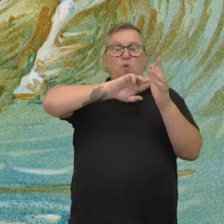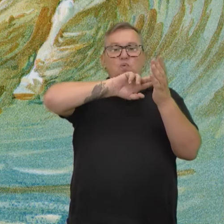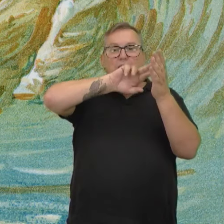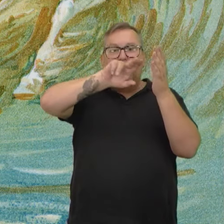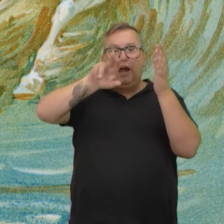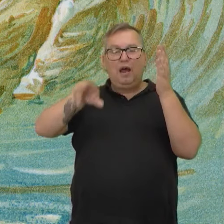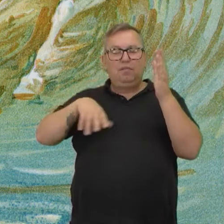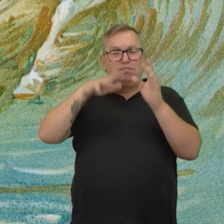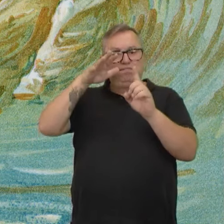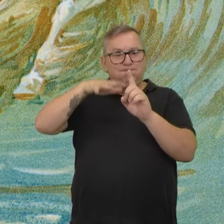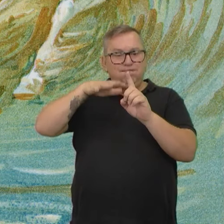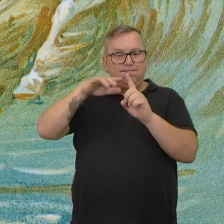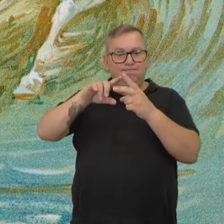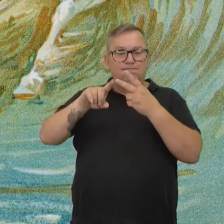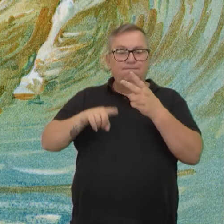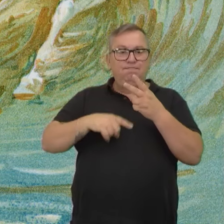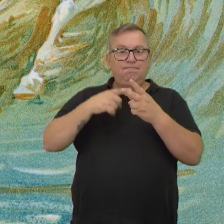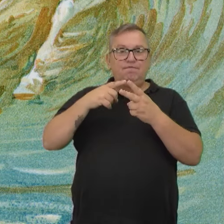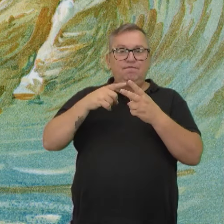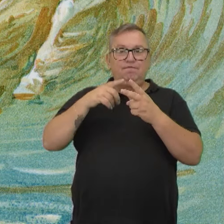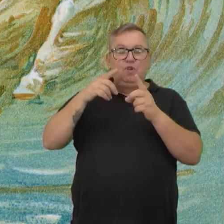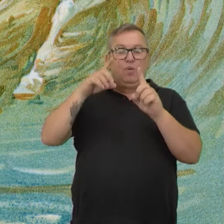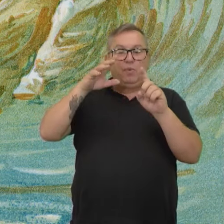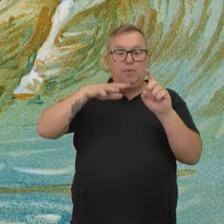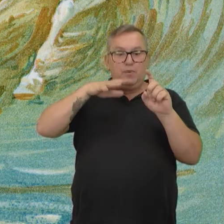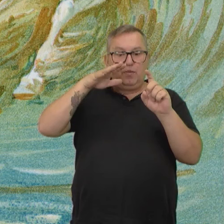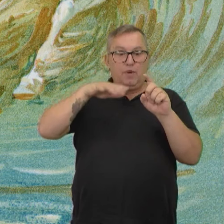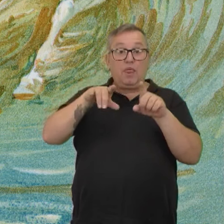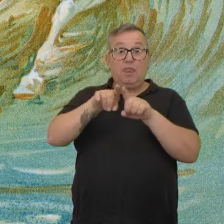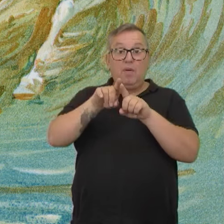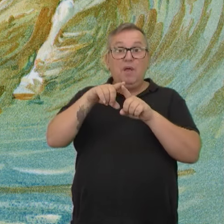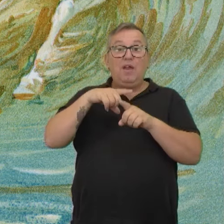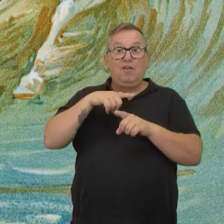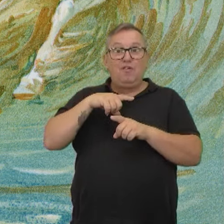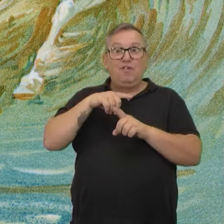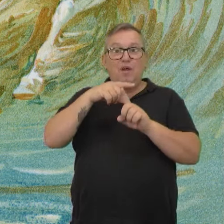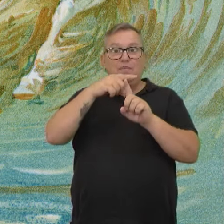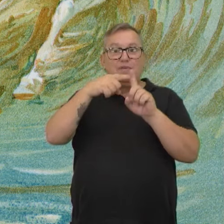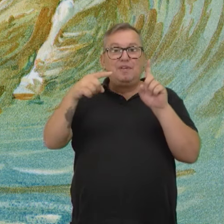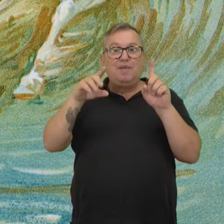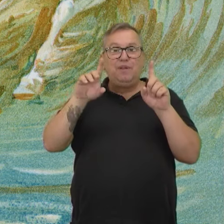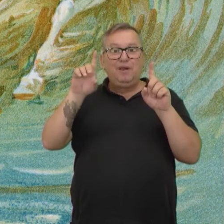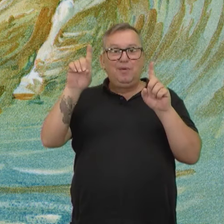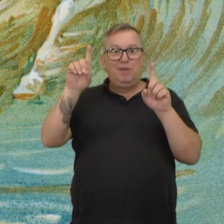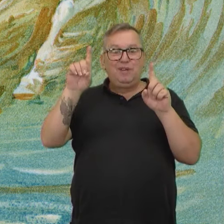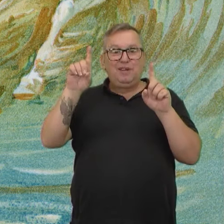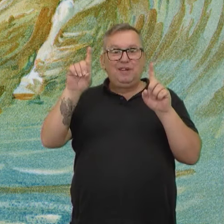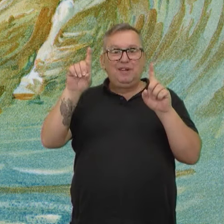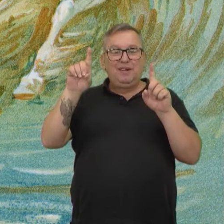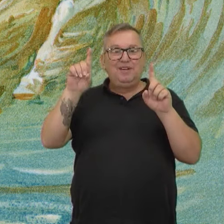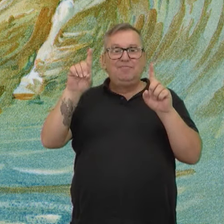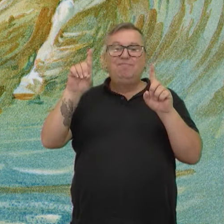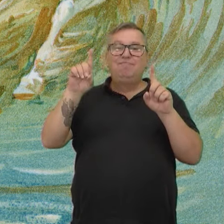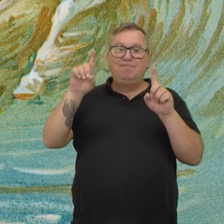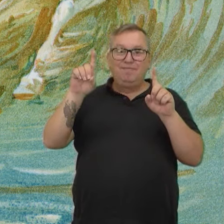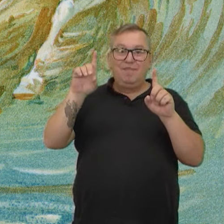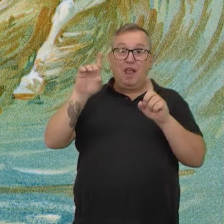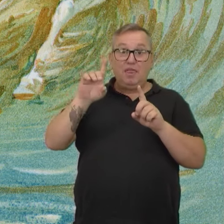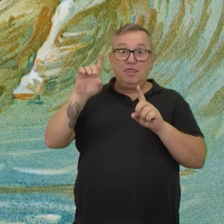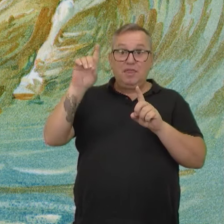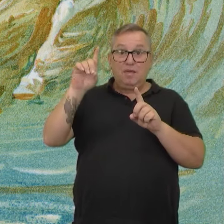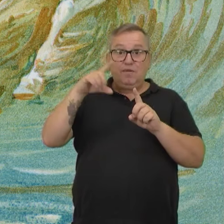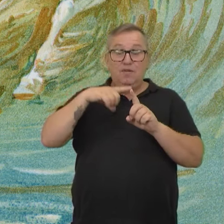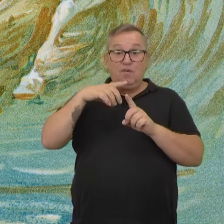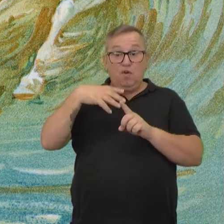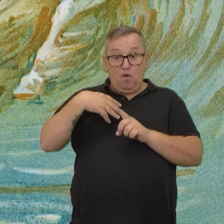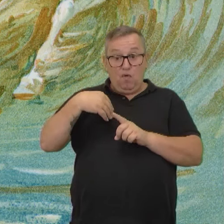sua religiosidade. Existiam semideuses, né? Isso é muito diferente na Grécia, porque semideuses são aqueles deuses que